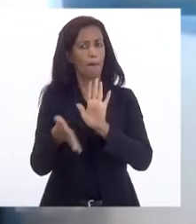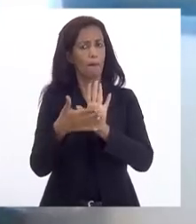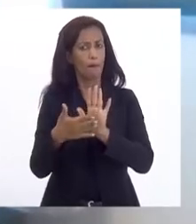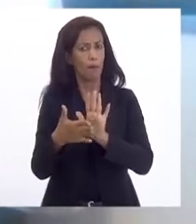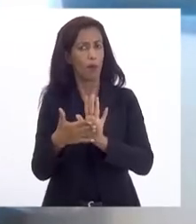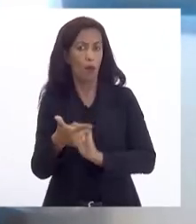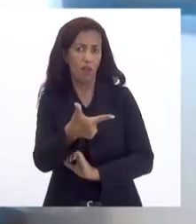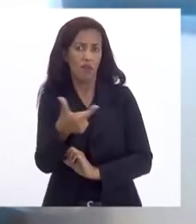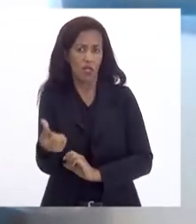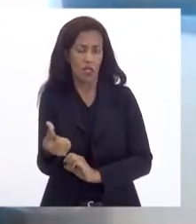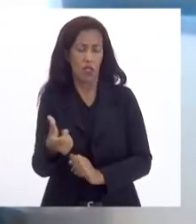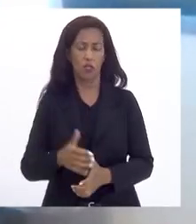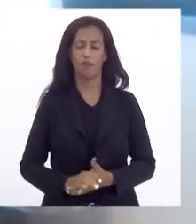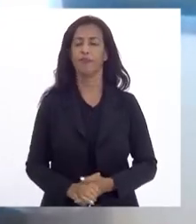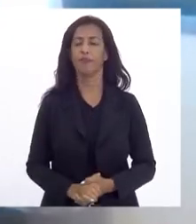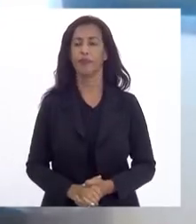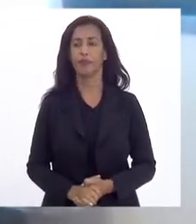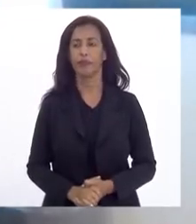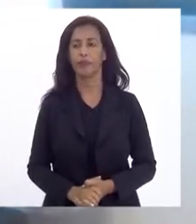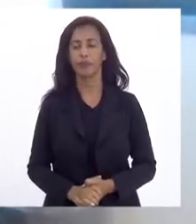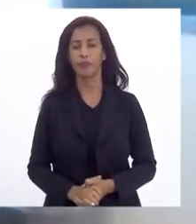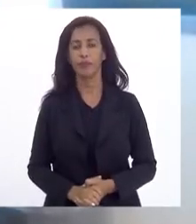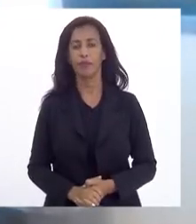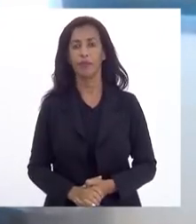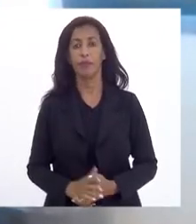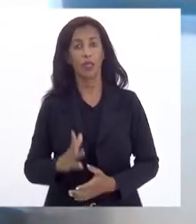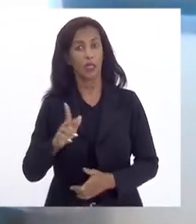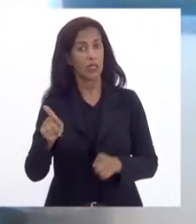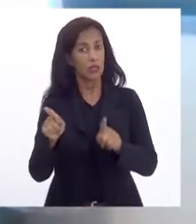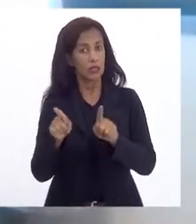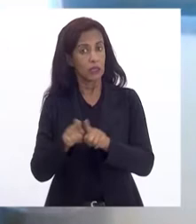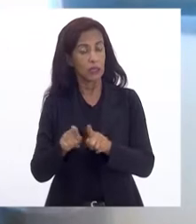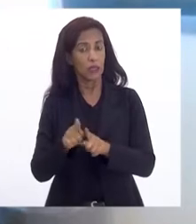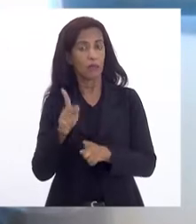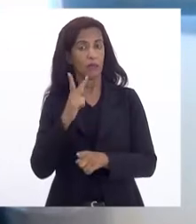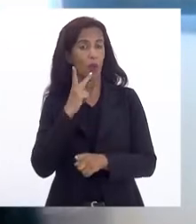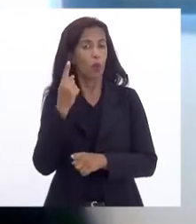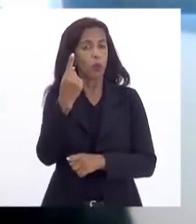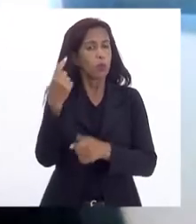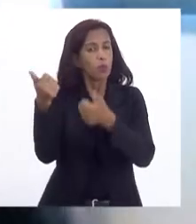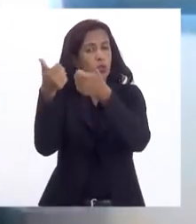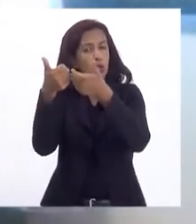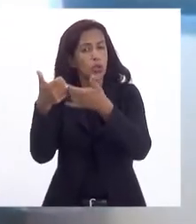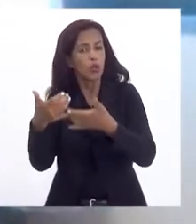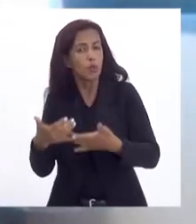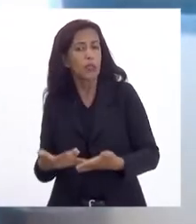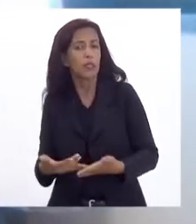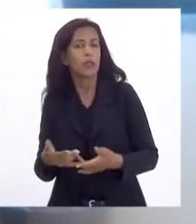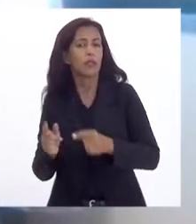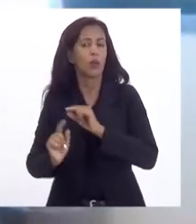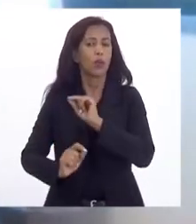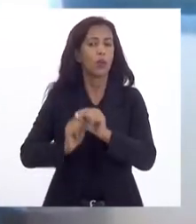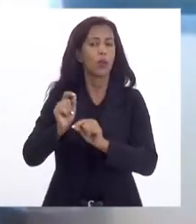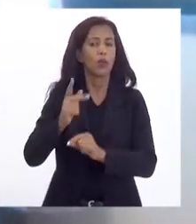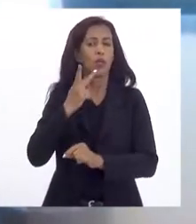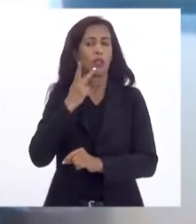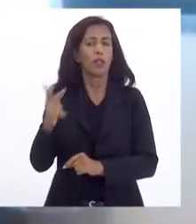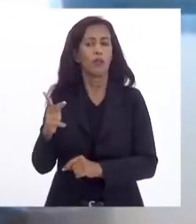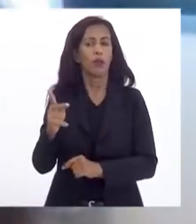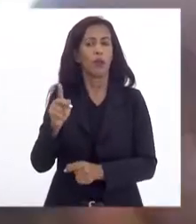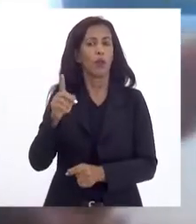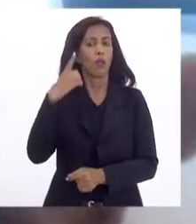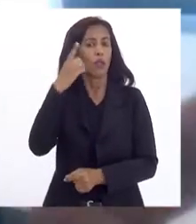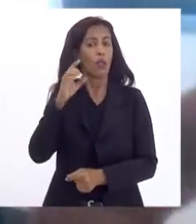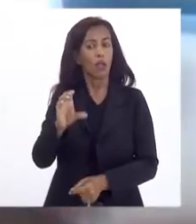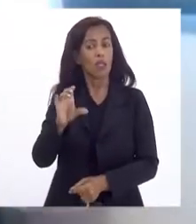acho 26. E só dizer uma explicação em relação ao que levantou a deputada Célia Jordão,